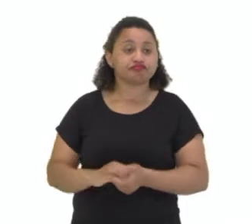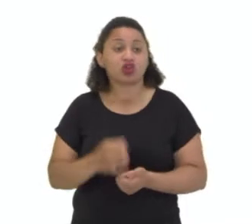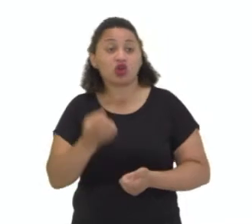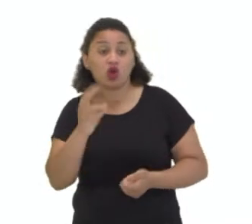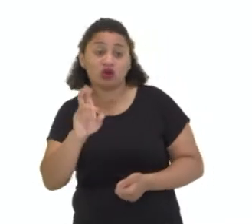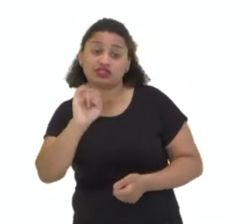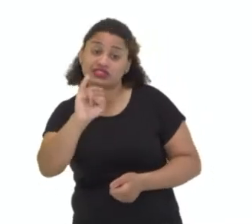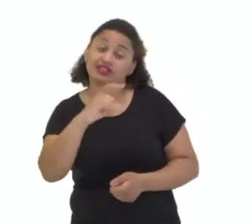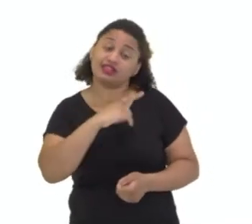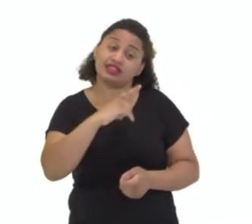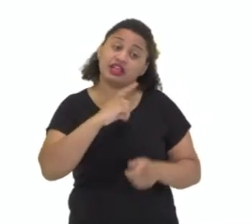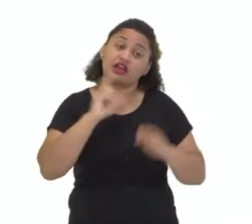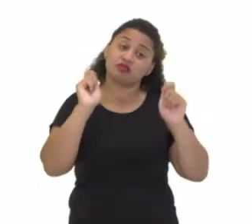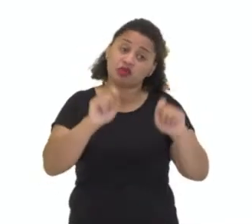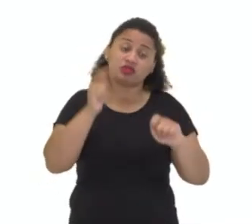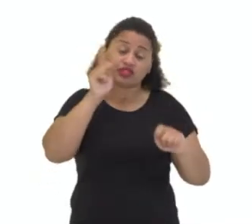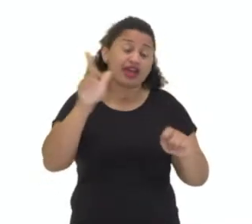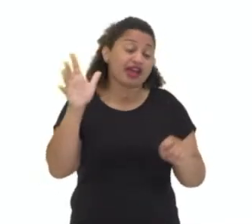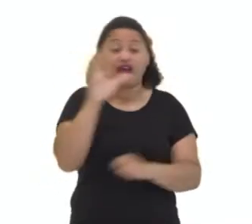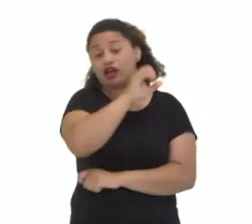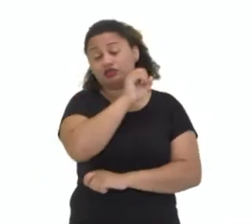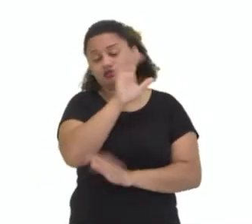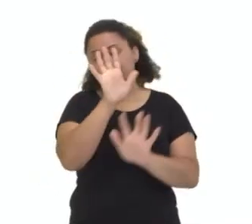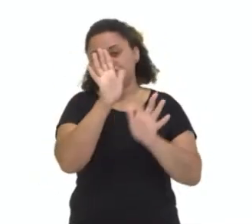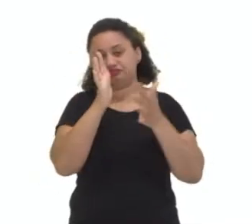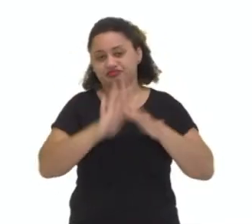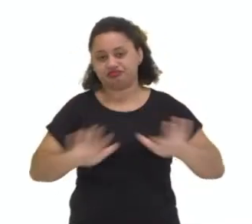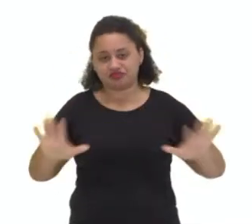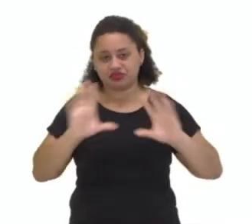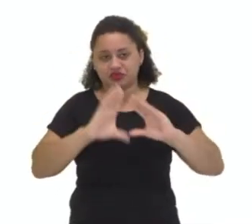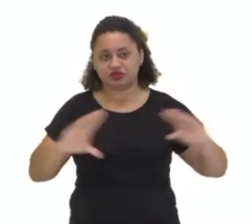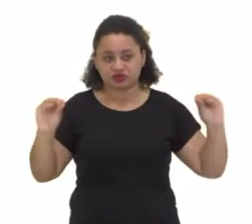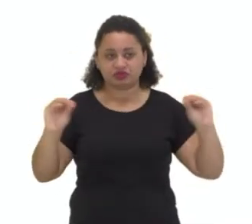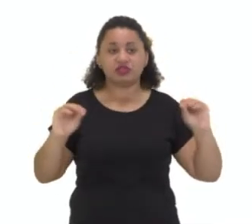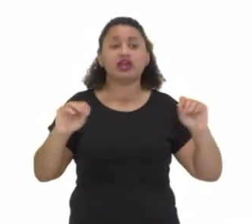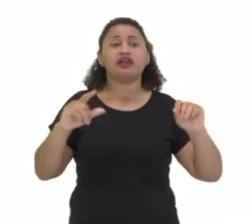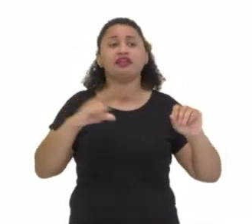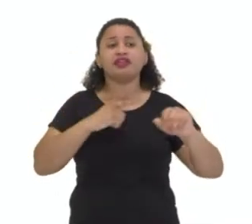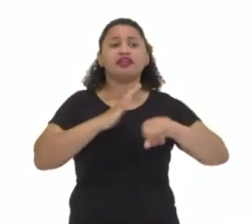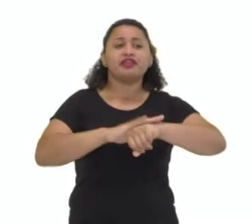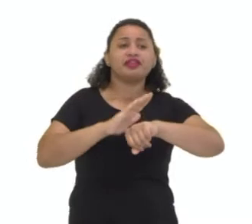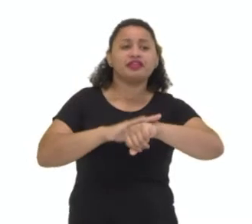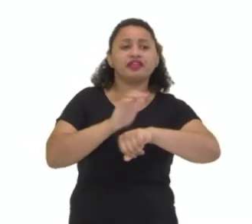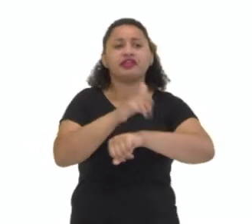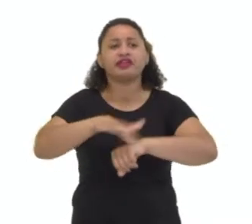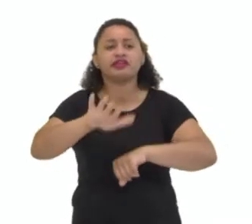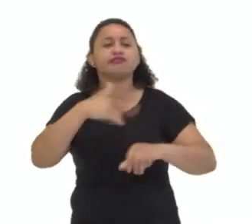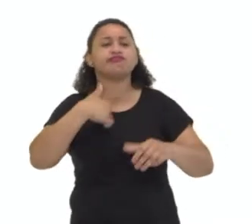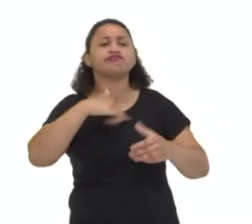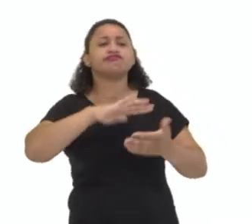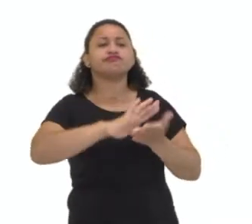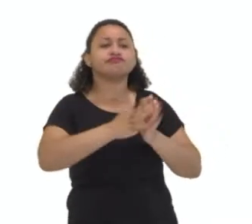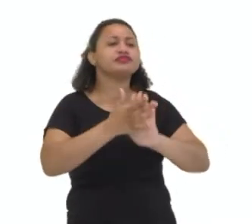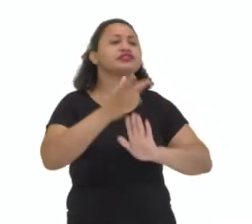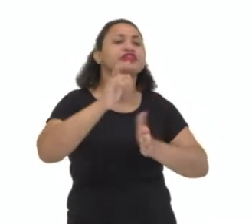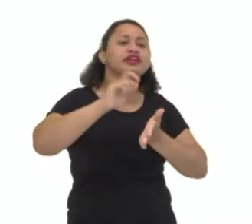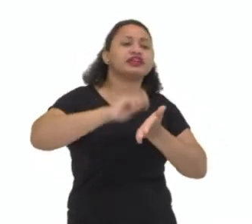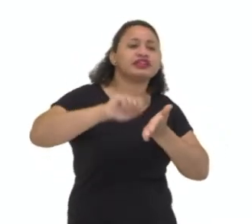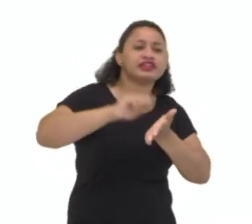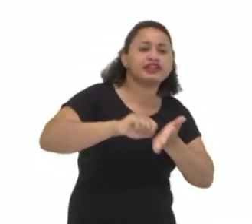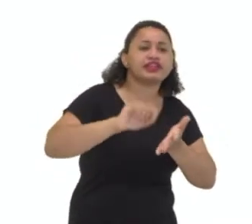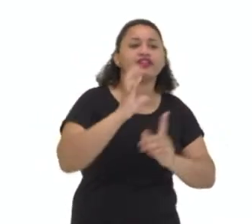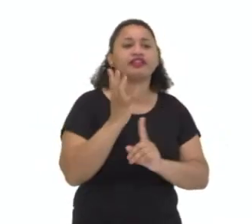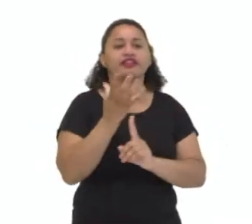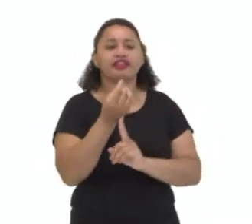pode satisfazê-lo num minuto. Sobra-lhe tempo para as ocupações criadoras e destruidoras, a escrita, as artes